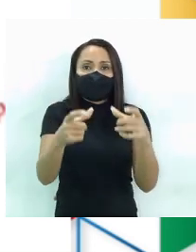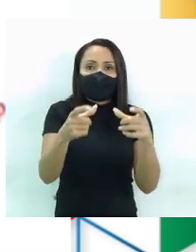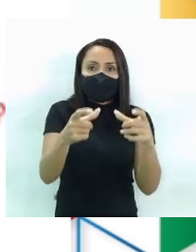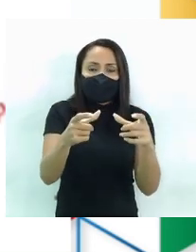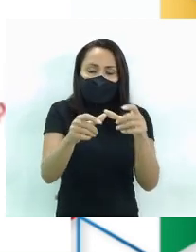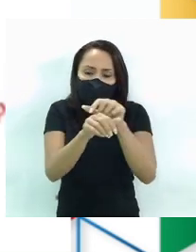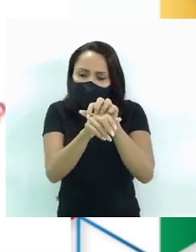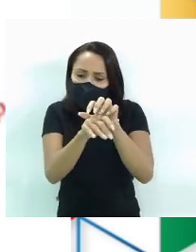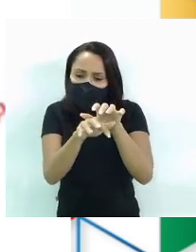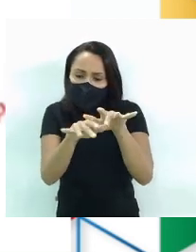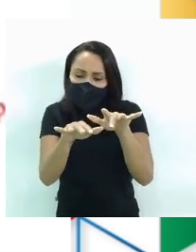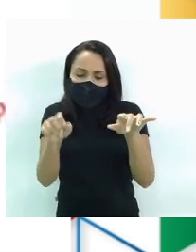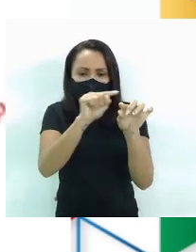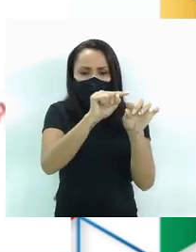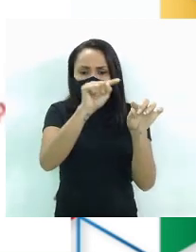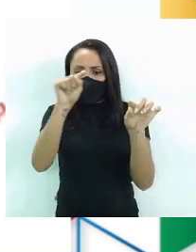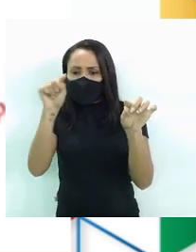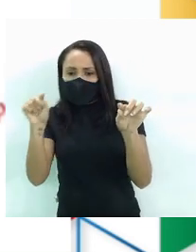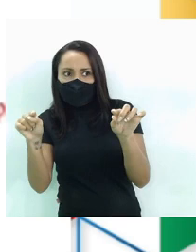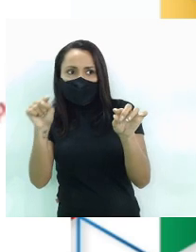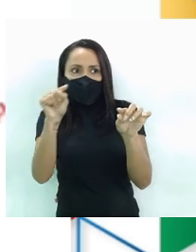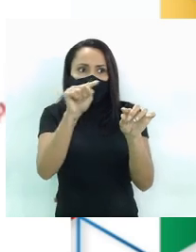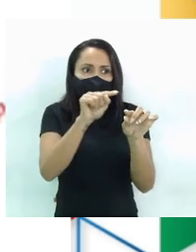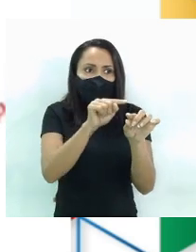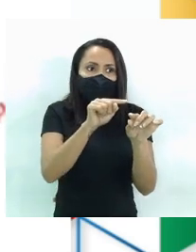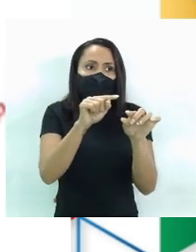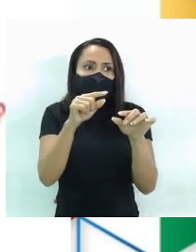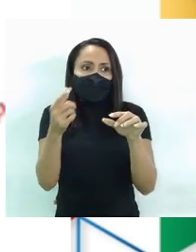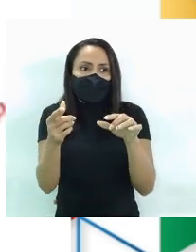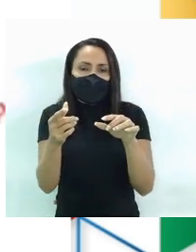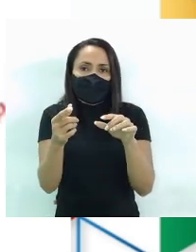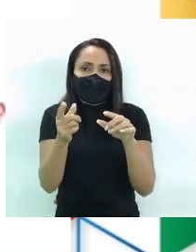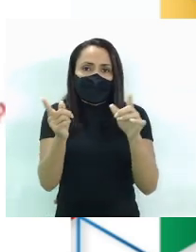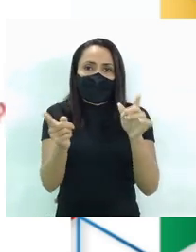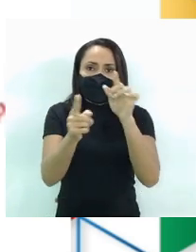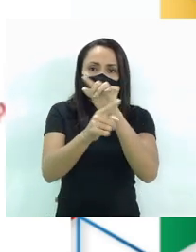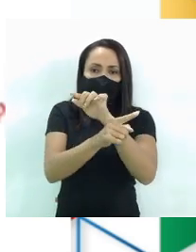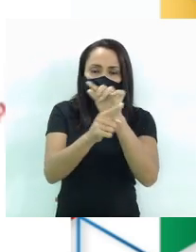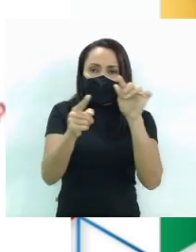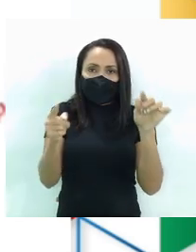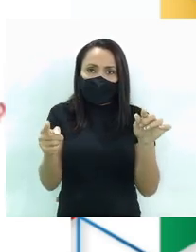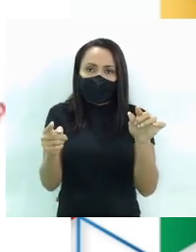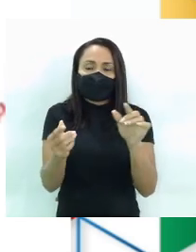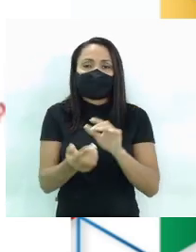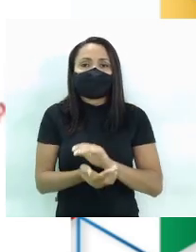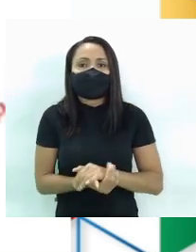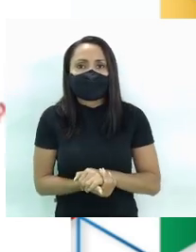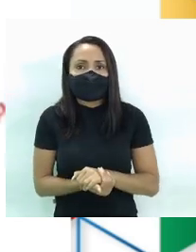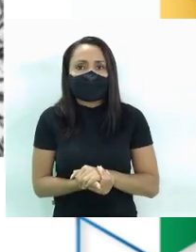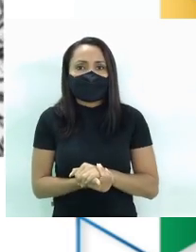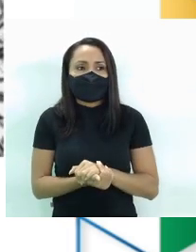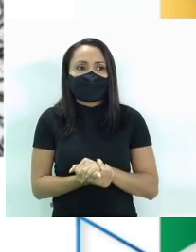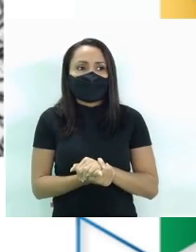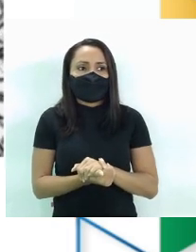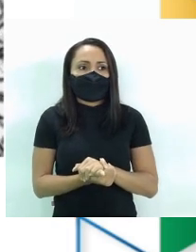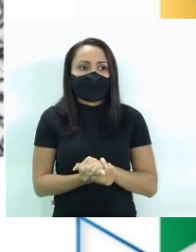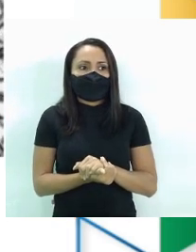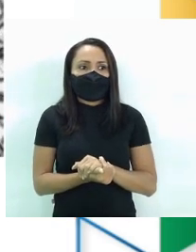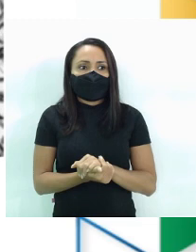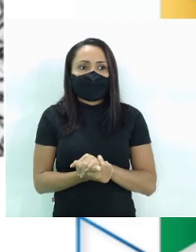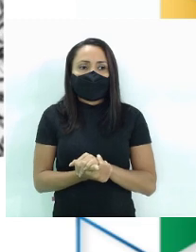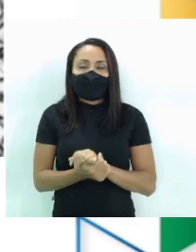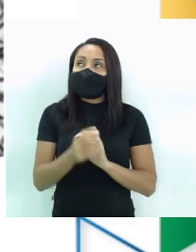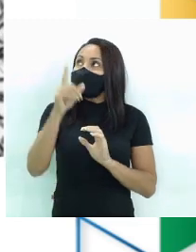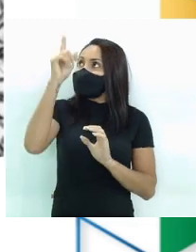propagação dessas informações, dos impulsos chegando de um neurônio para o outro, tá certo? Vamos lá, na tela,